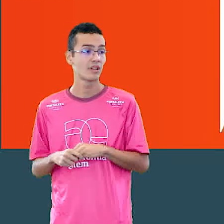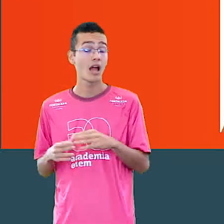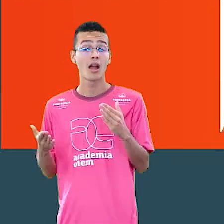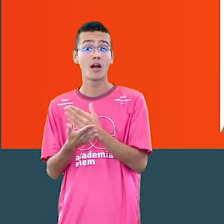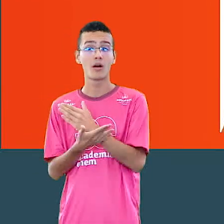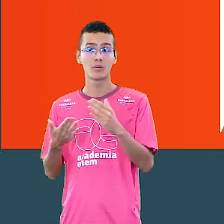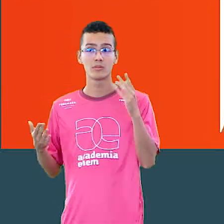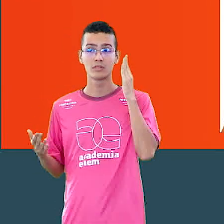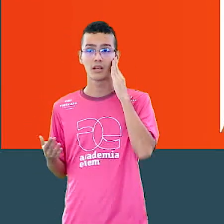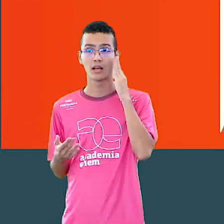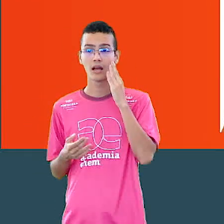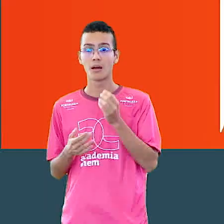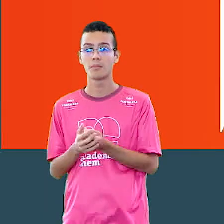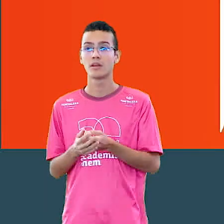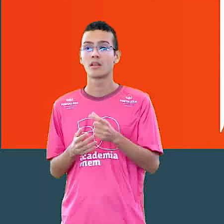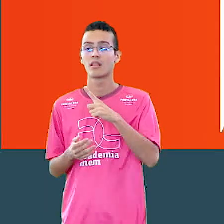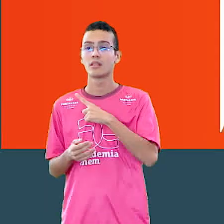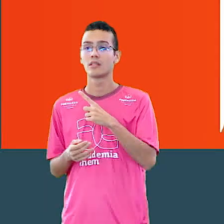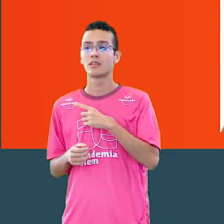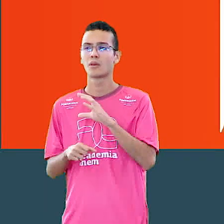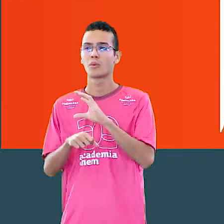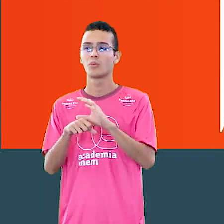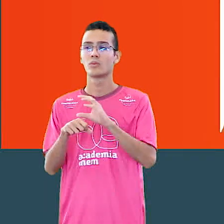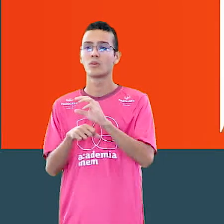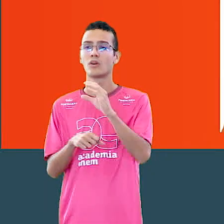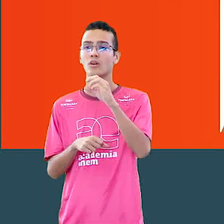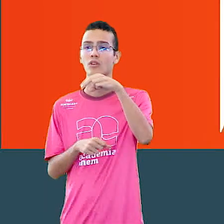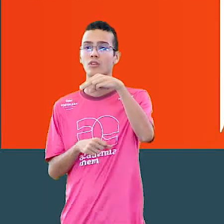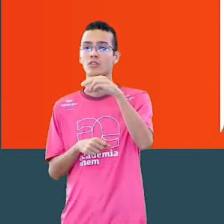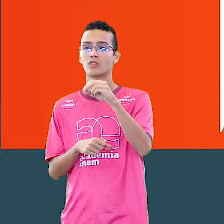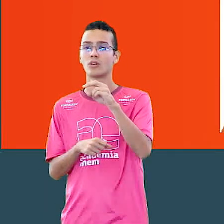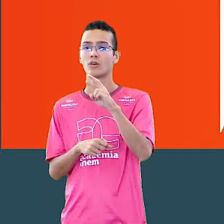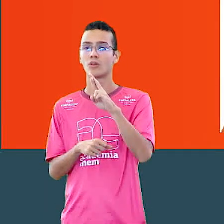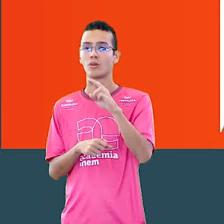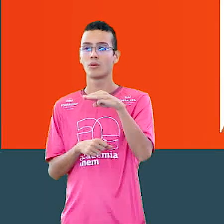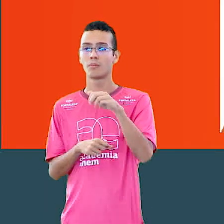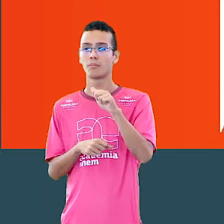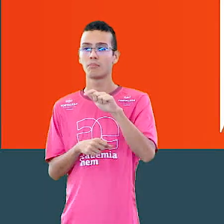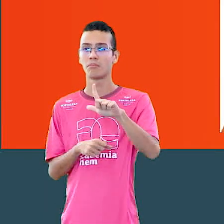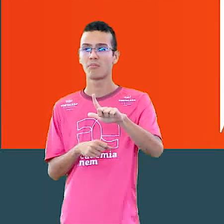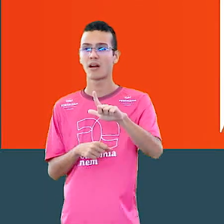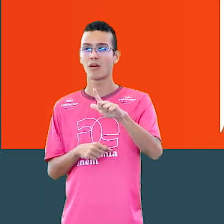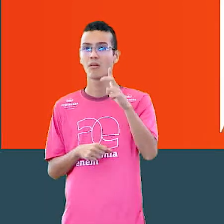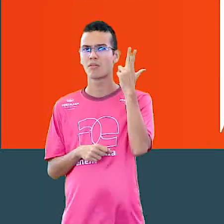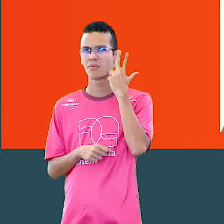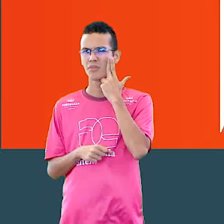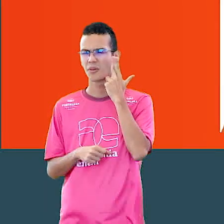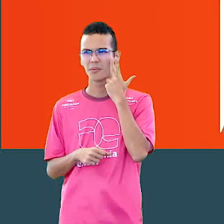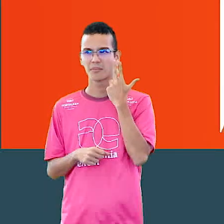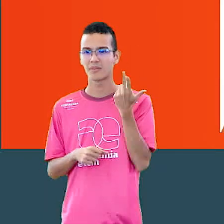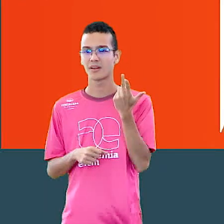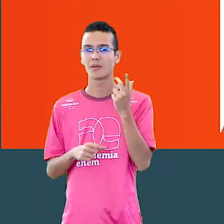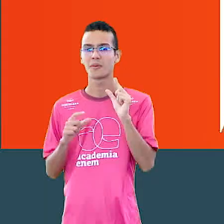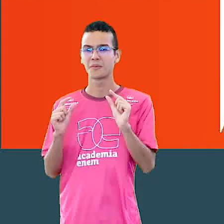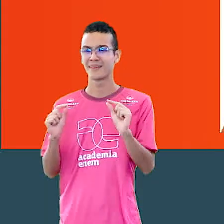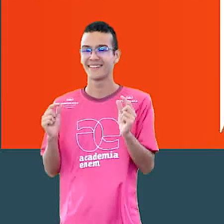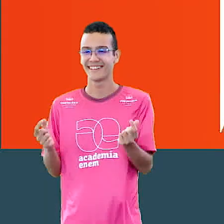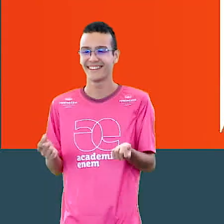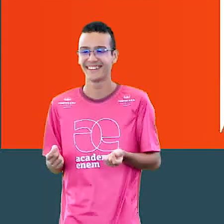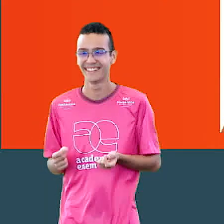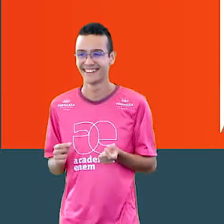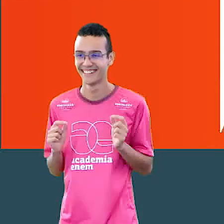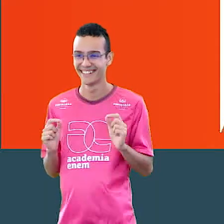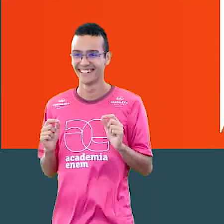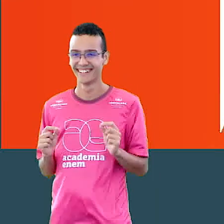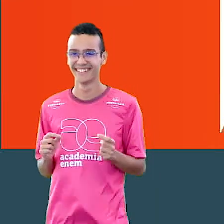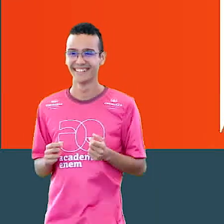O antigo normal. Você terminava o ensino médio, você era normalista. O que é ser normalista?